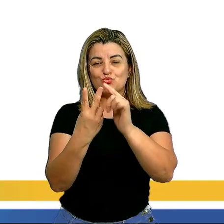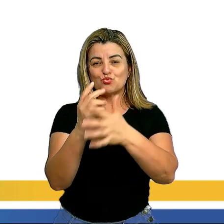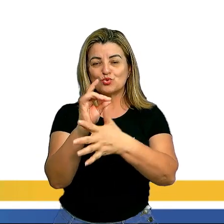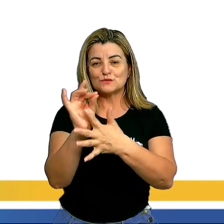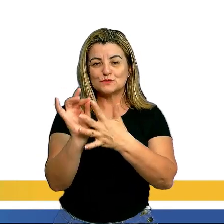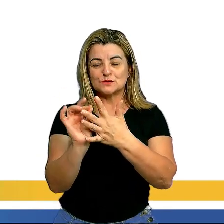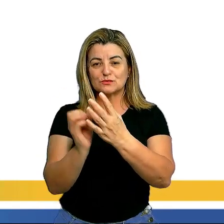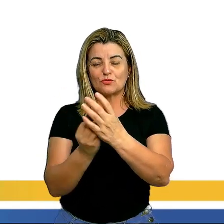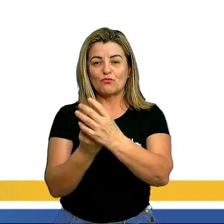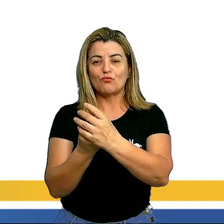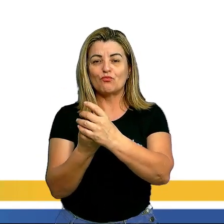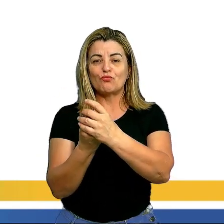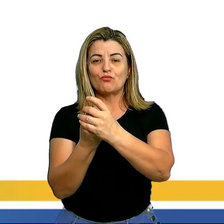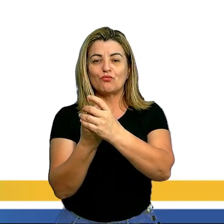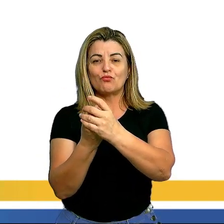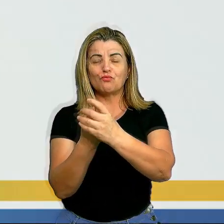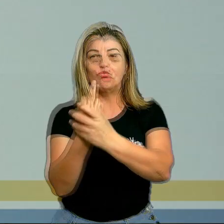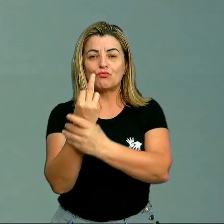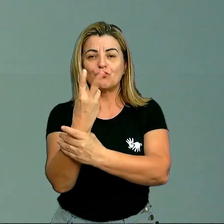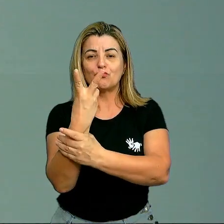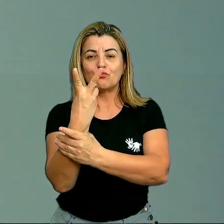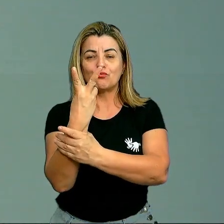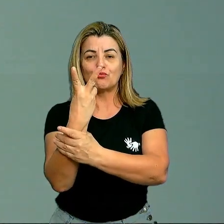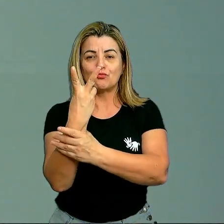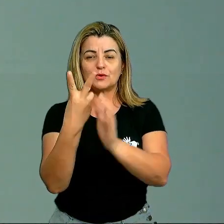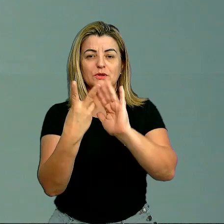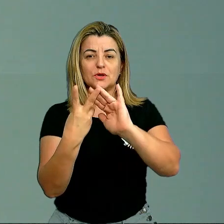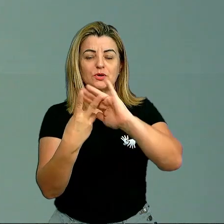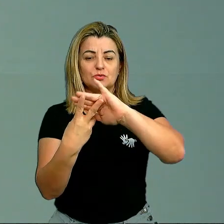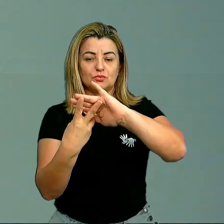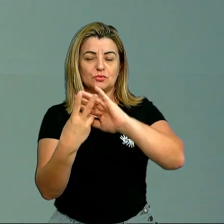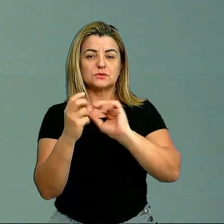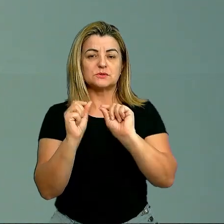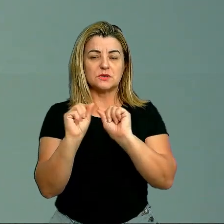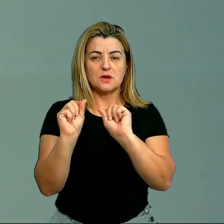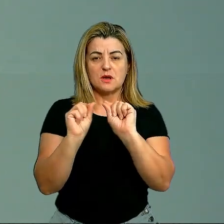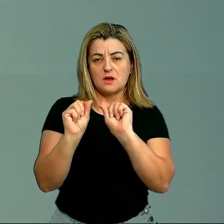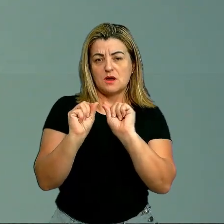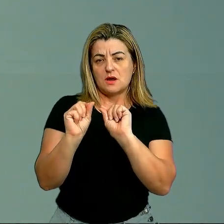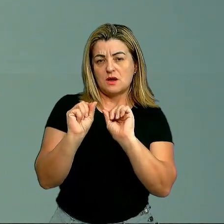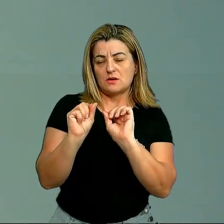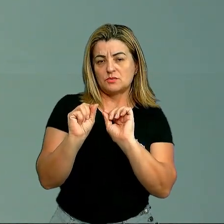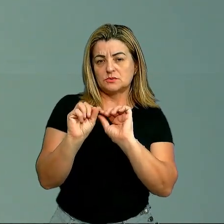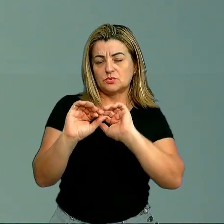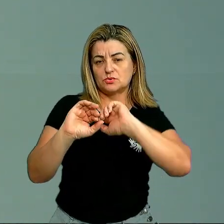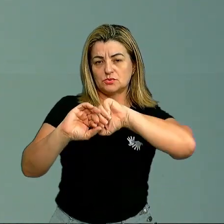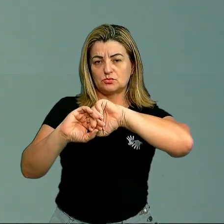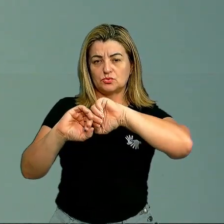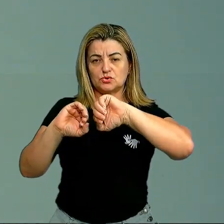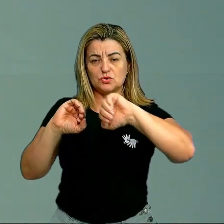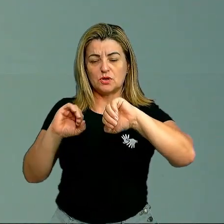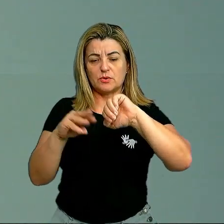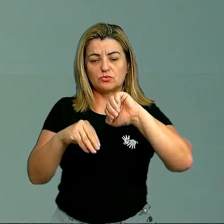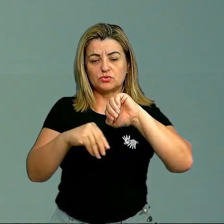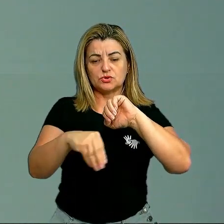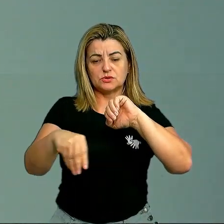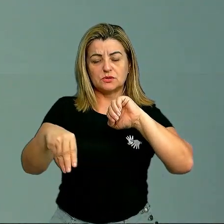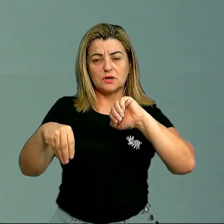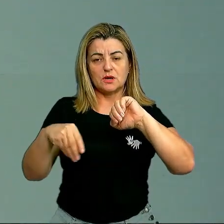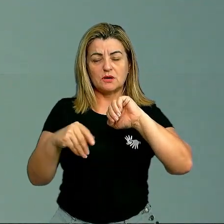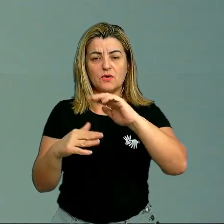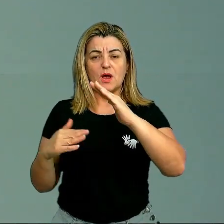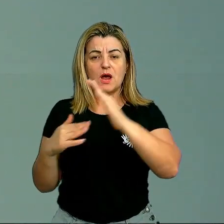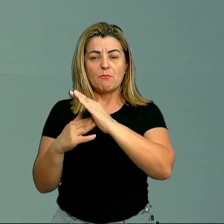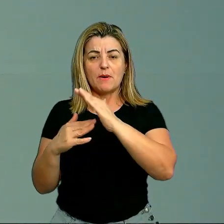uma ramificação aqui. Por algum motivo, por exemplo, aconteceu um isolamento geográfico, uma